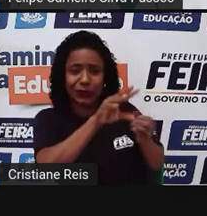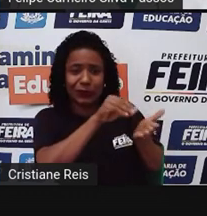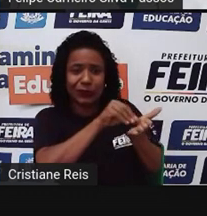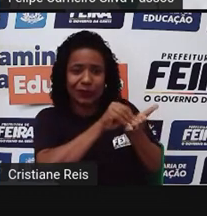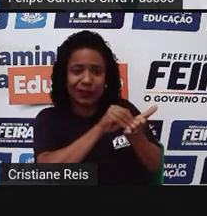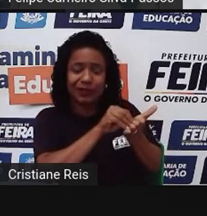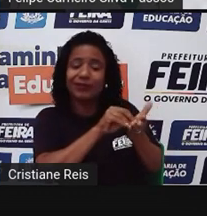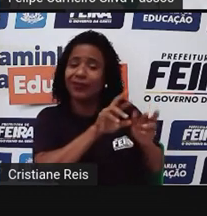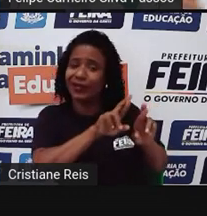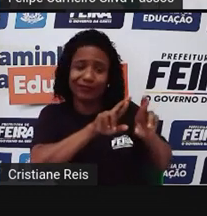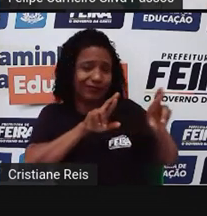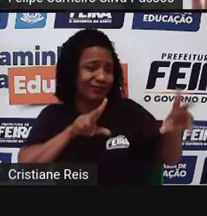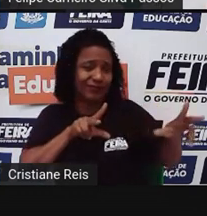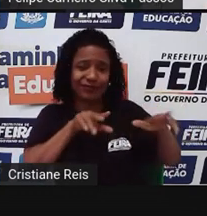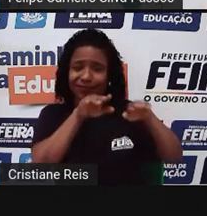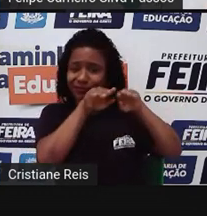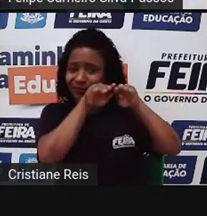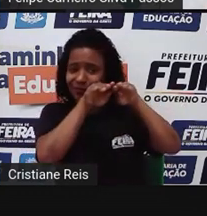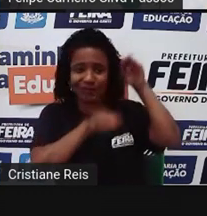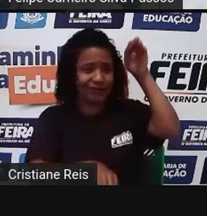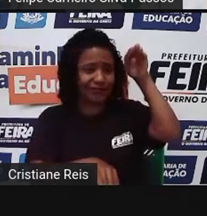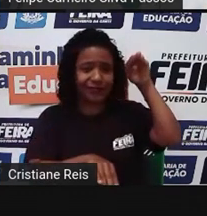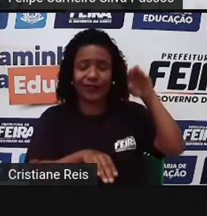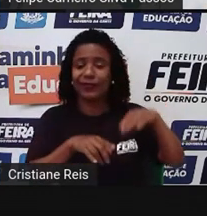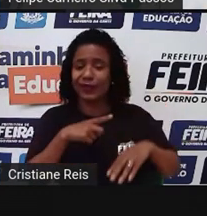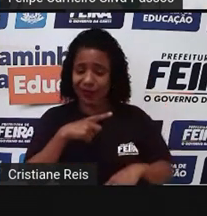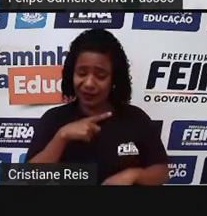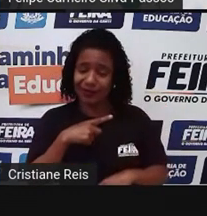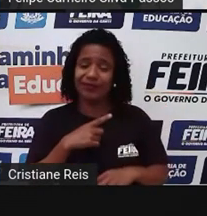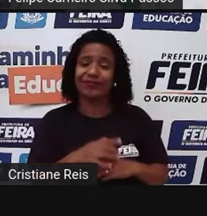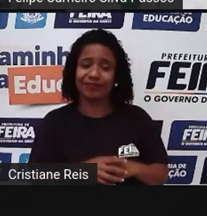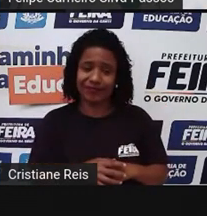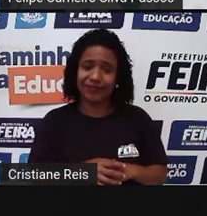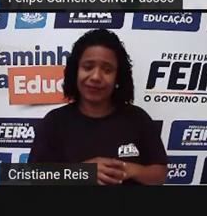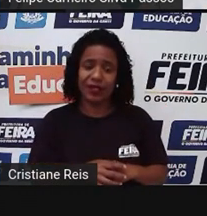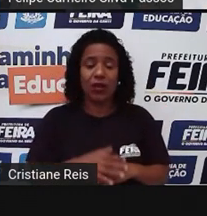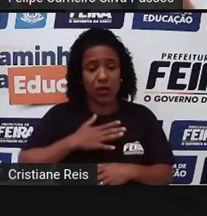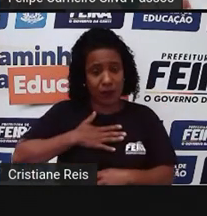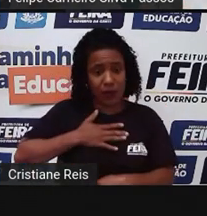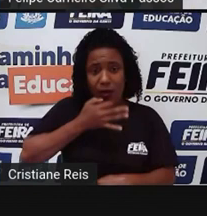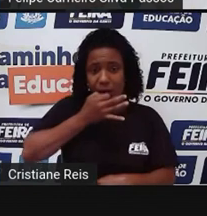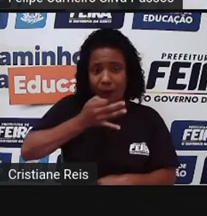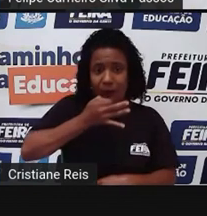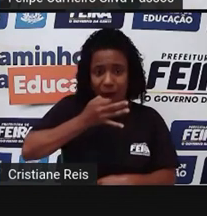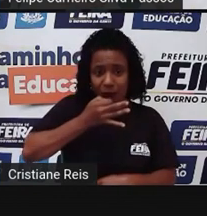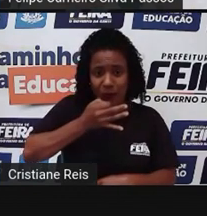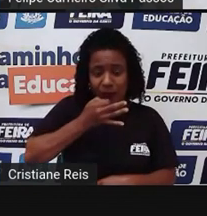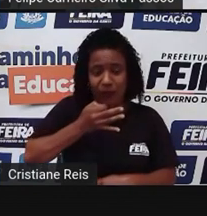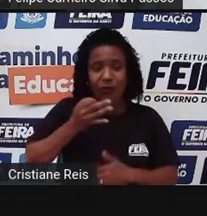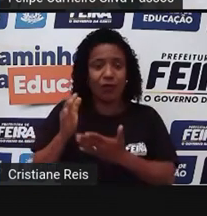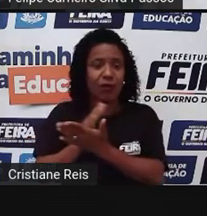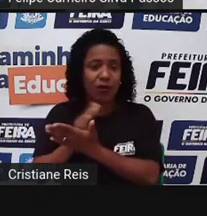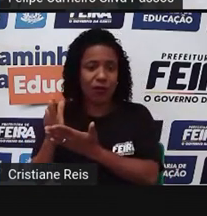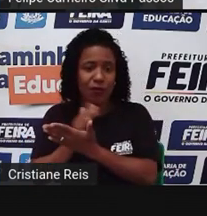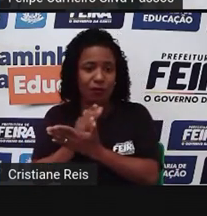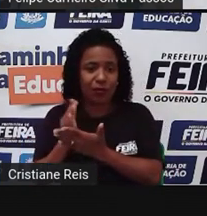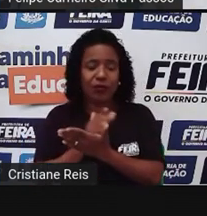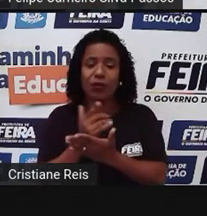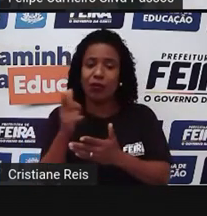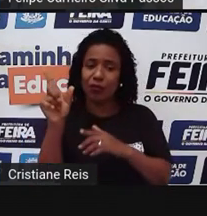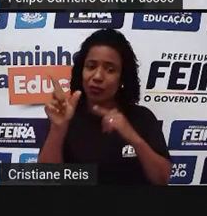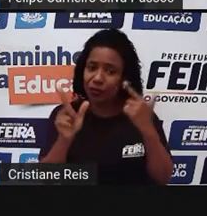mas é o grande gerador da desigualdade, na minha opinião e na opinião de alguns outros